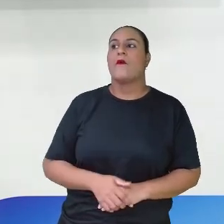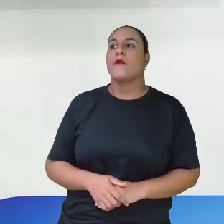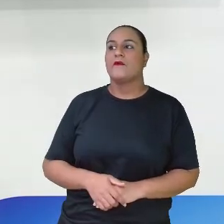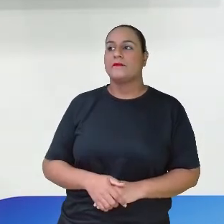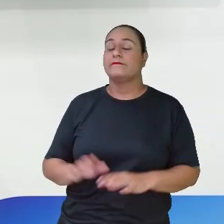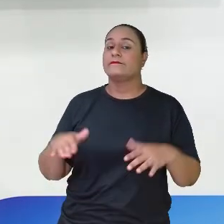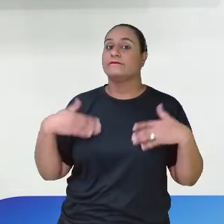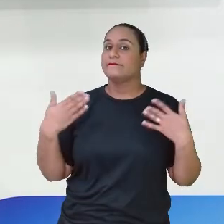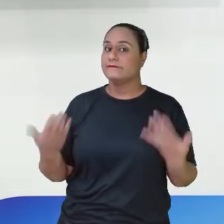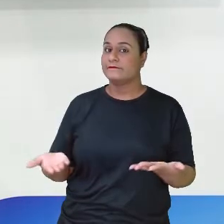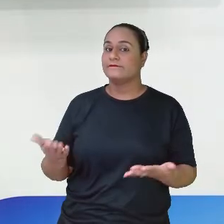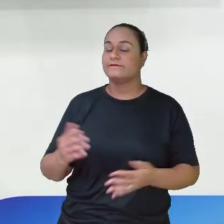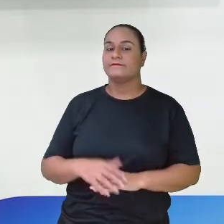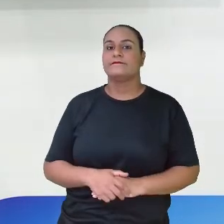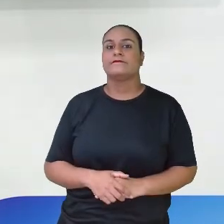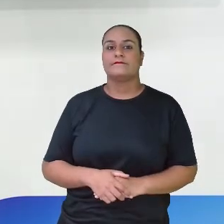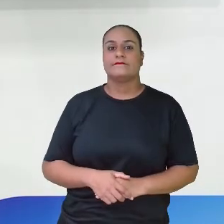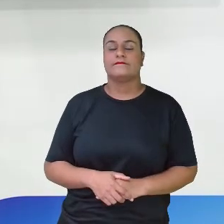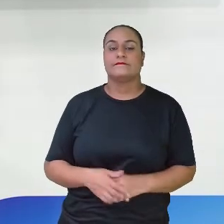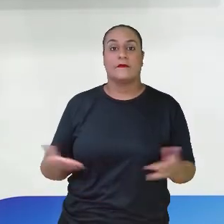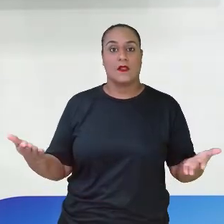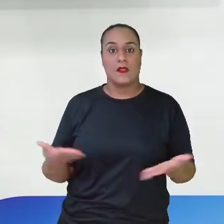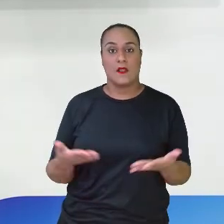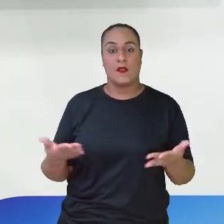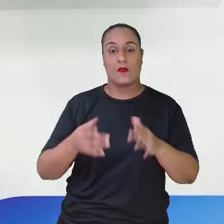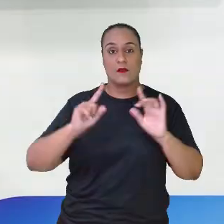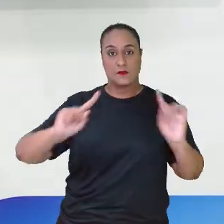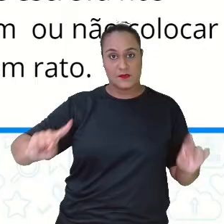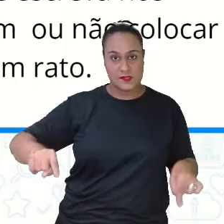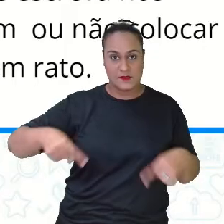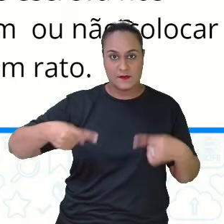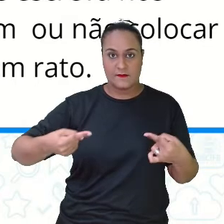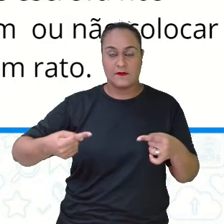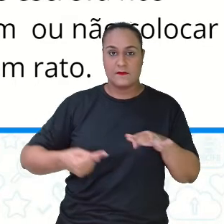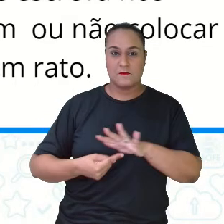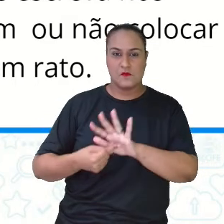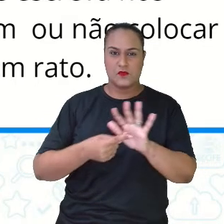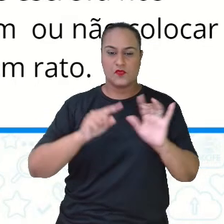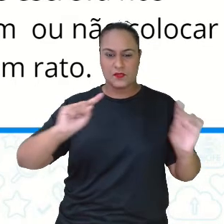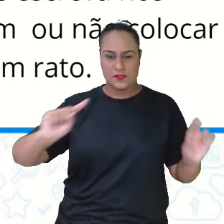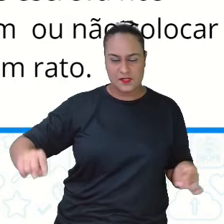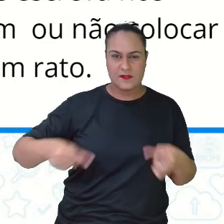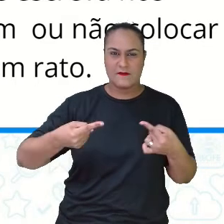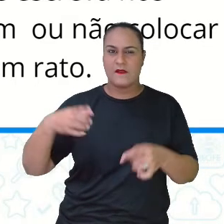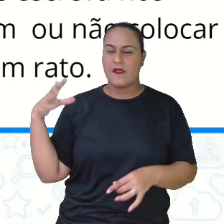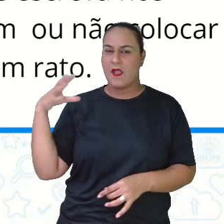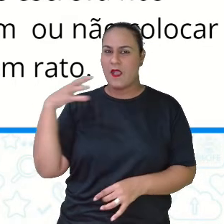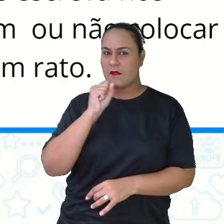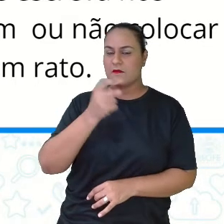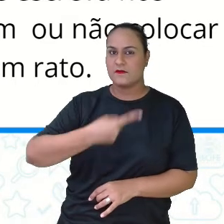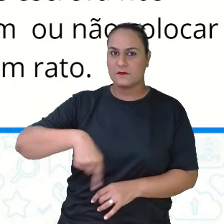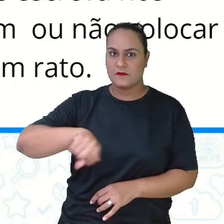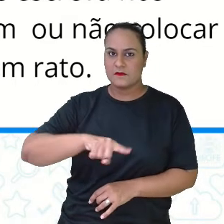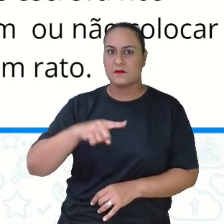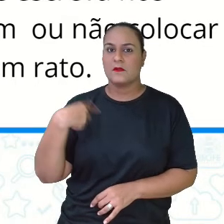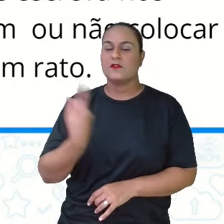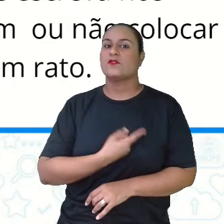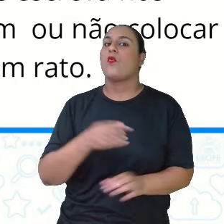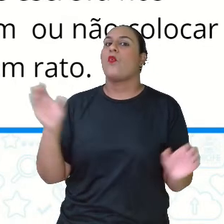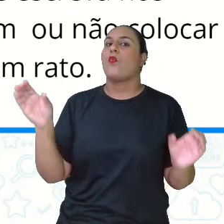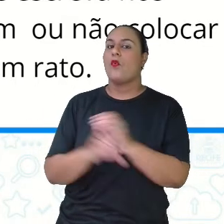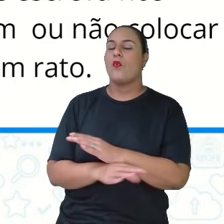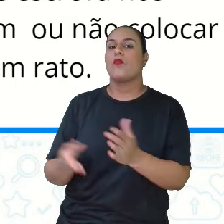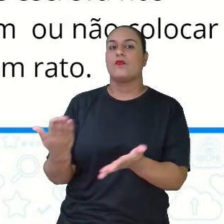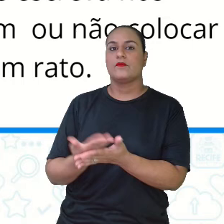aí, gente. Vamos agora para o desafio. Eu trouxe um desafio bem rapidinho para vocês, para a gente concluir a nossa